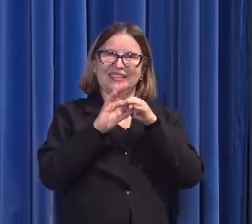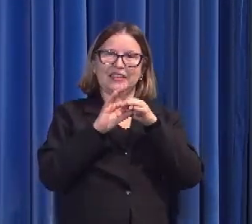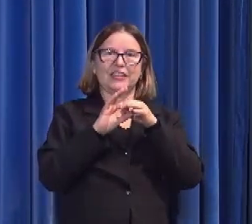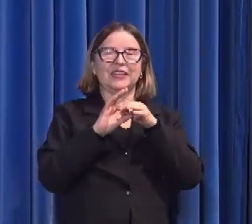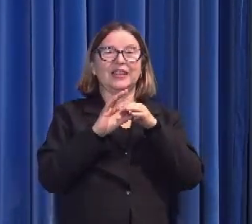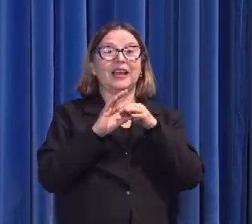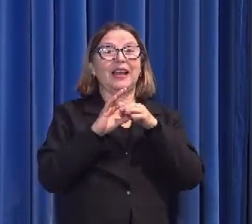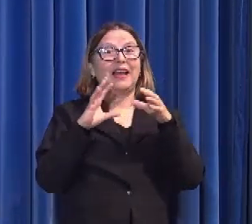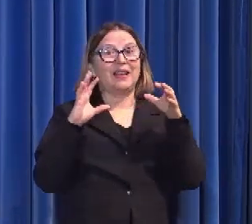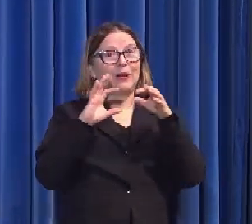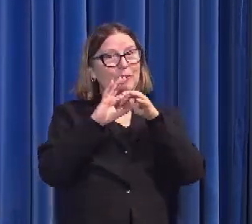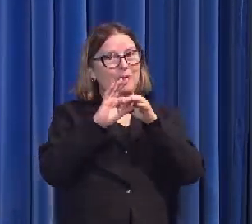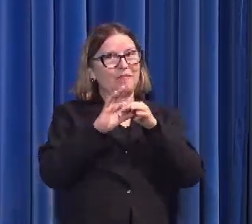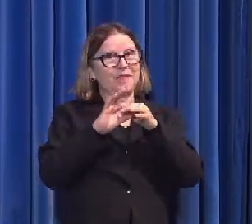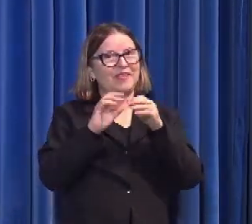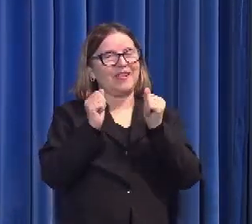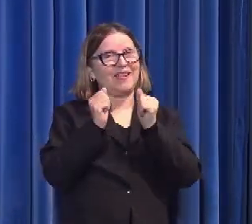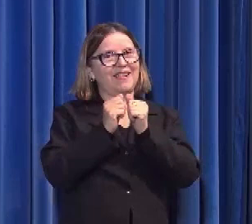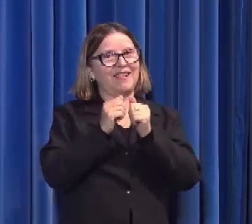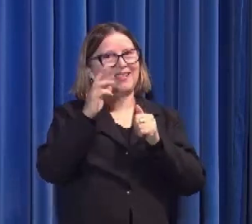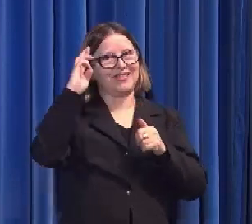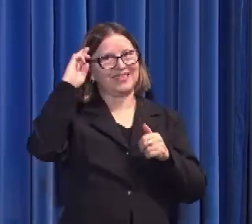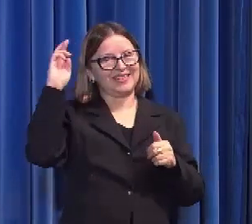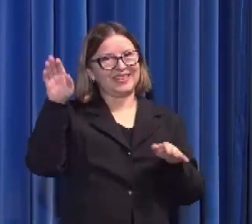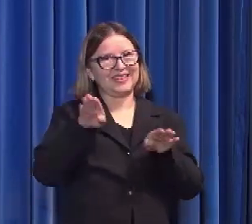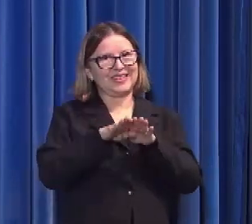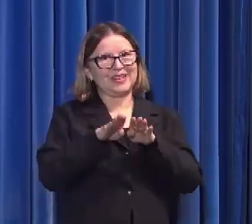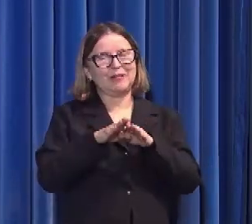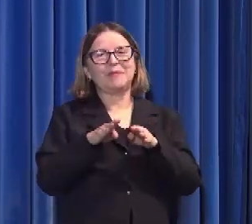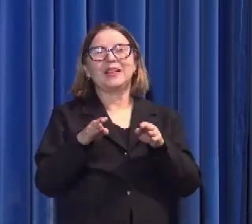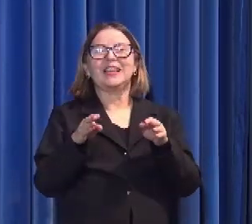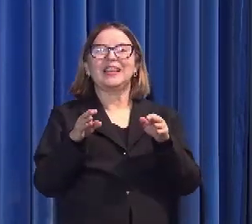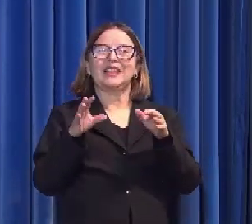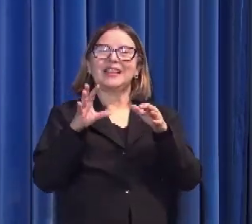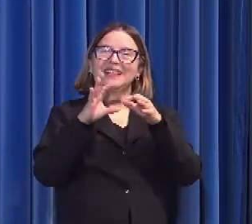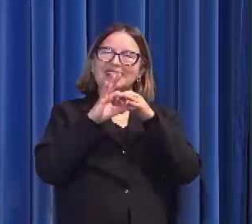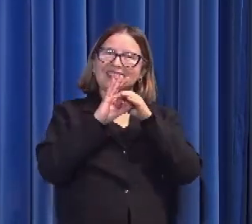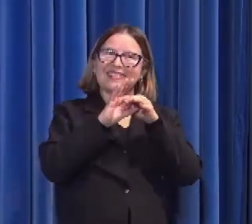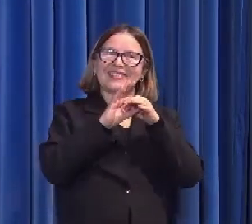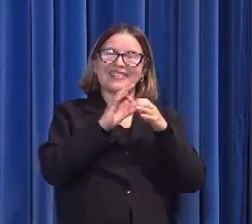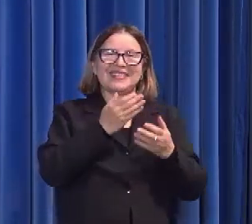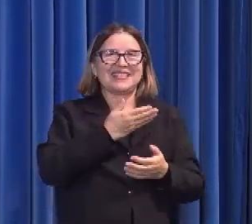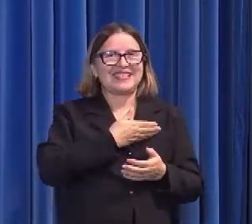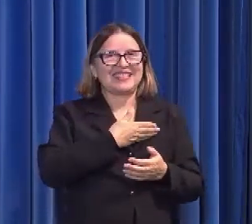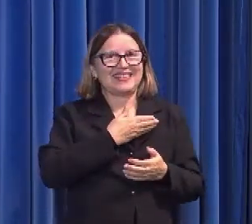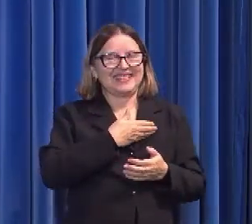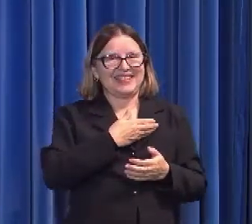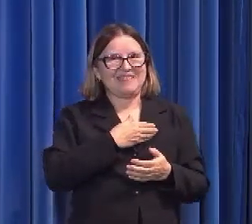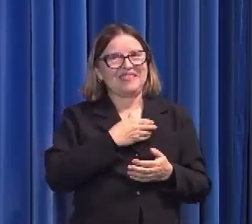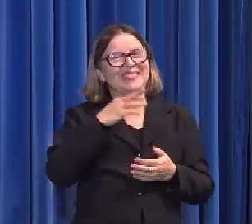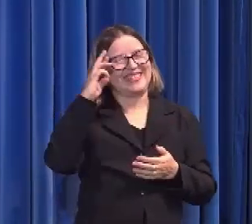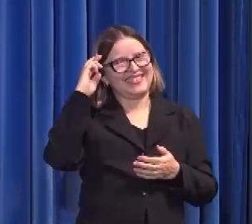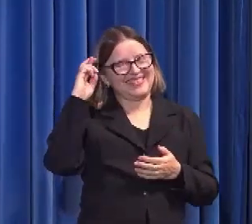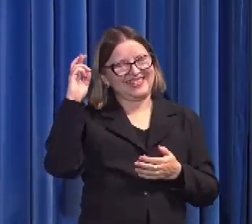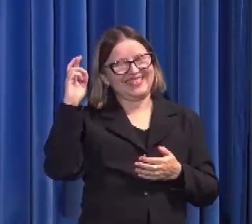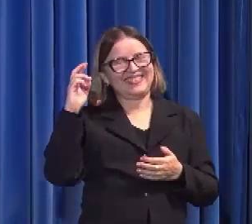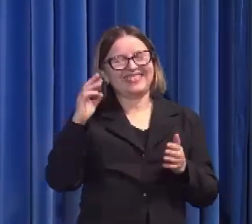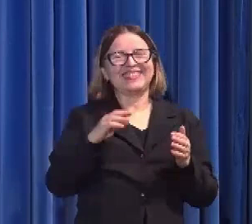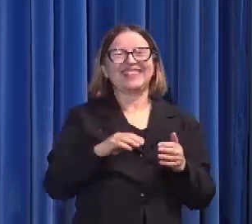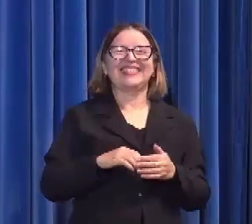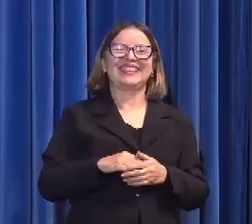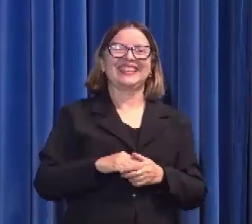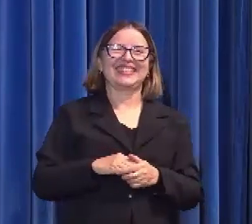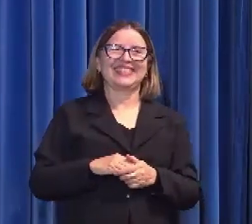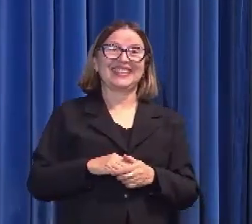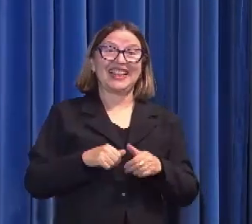dele e essa reunião aqui é uma reunião preciosa porque é uma reunião dos Amigos de Jesus